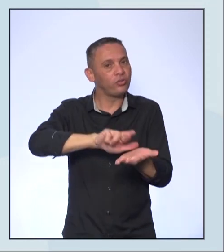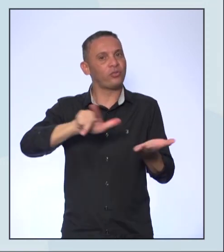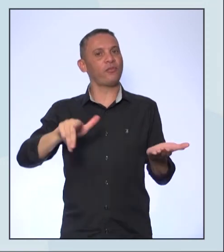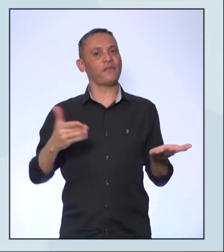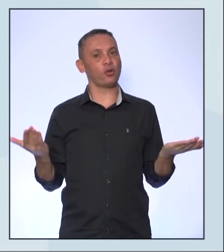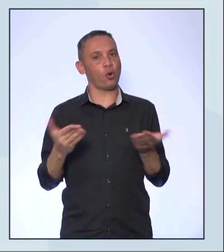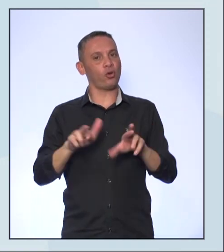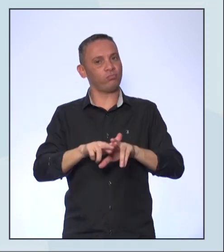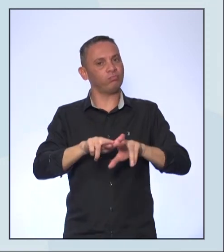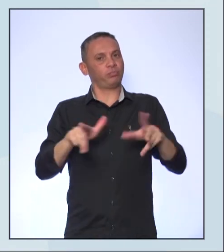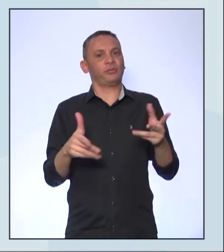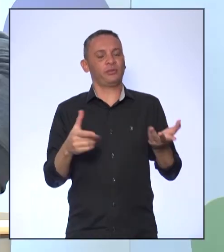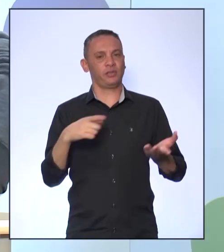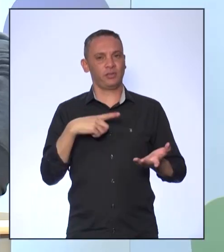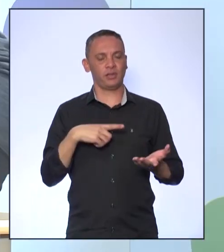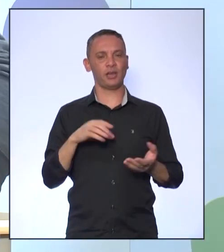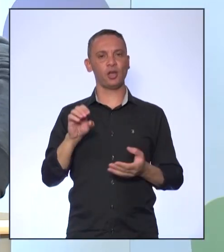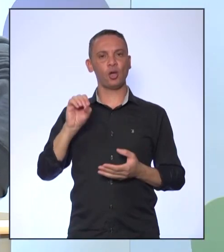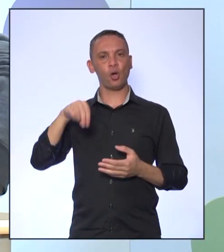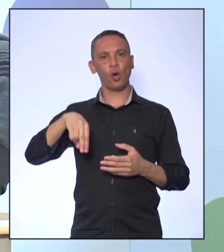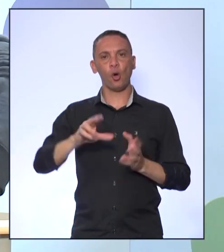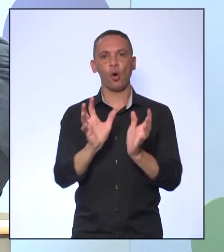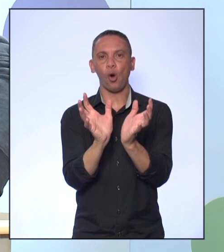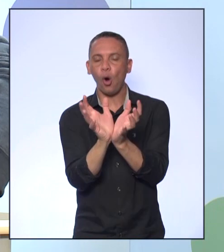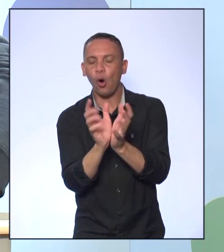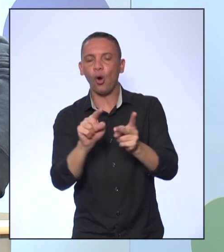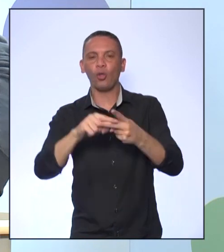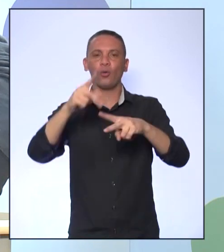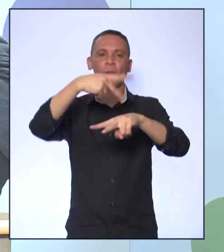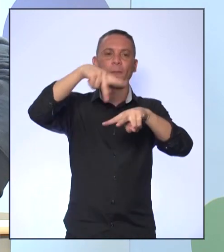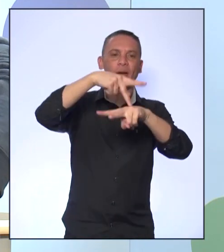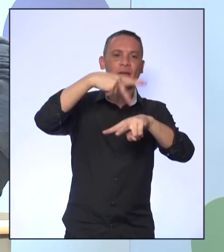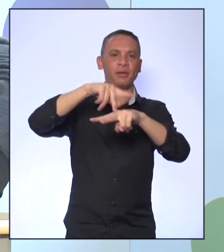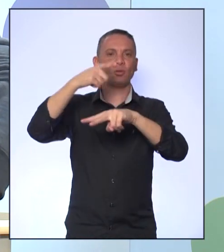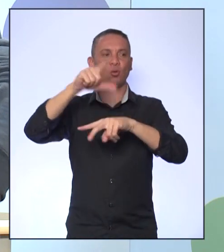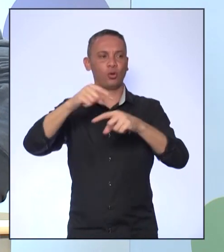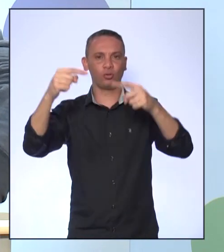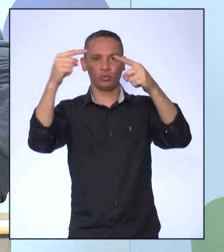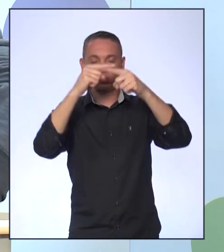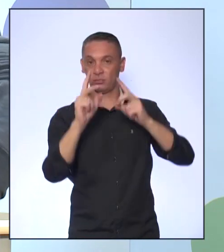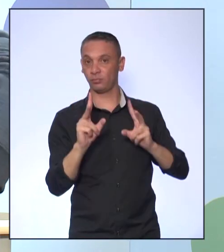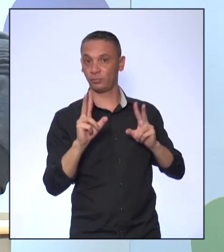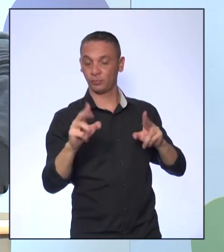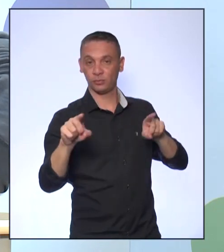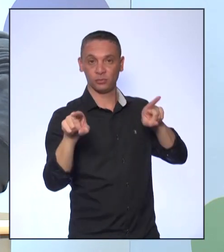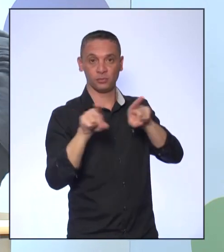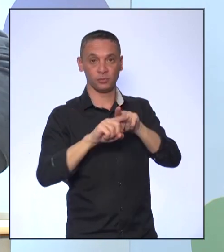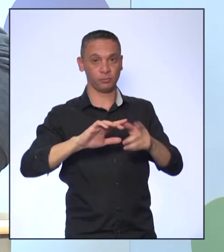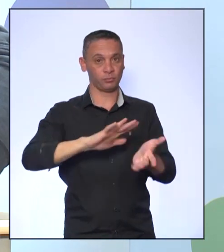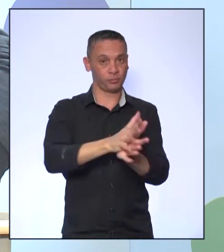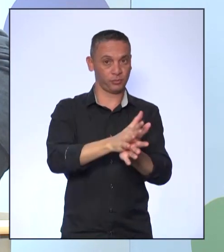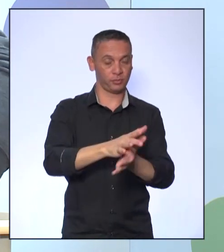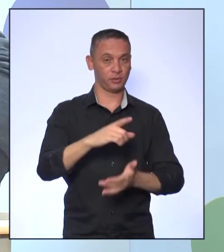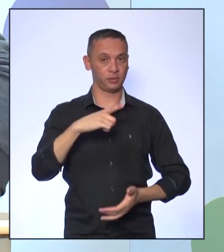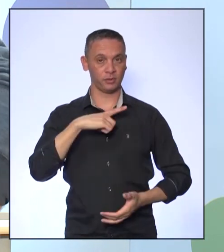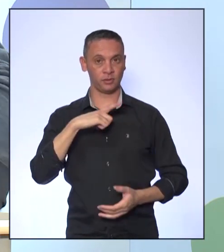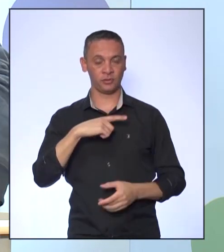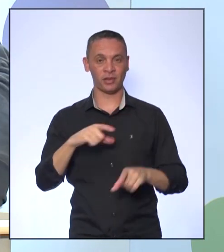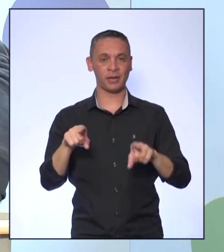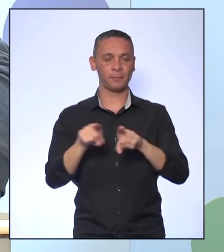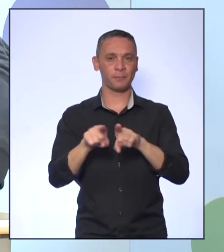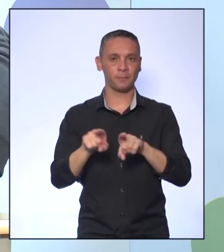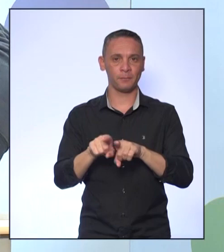aí, que até a ONU e outros países consideram como situações aí preconceituosas. A